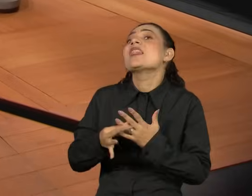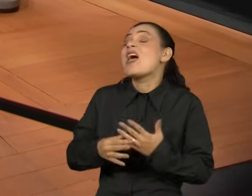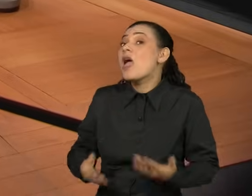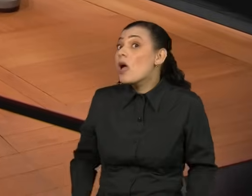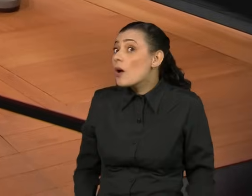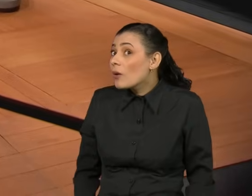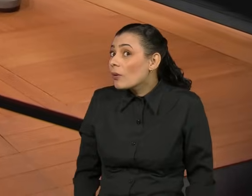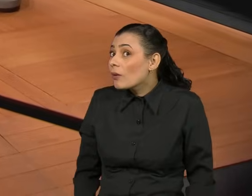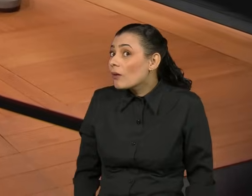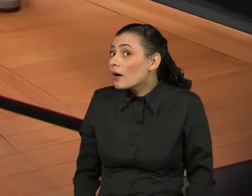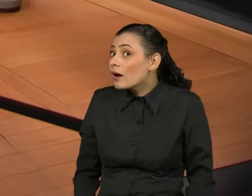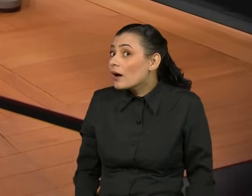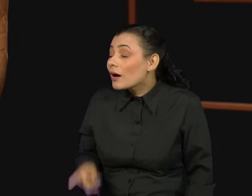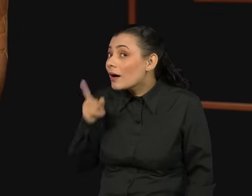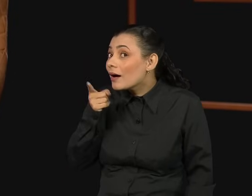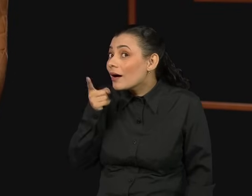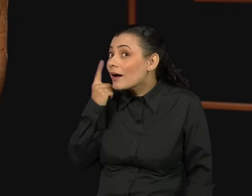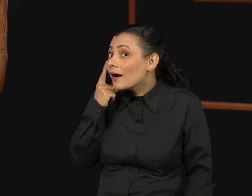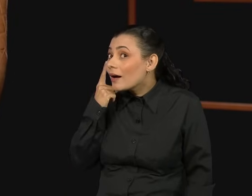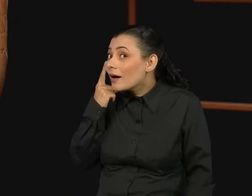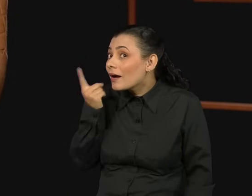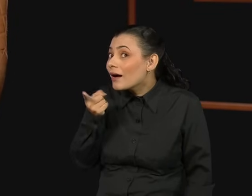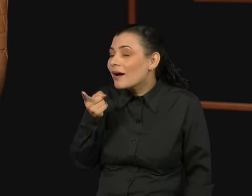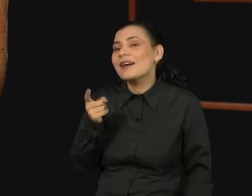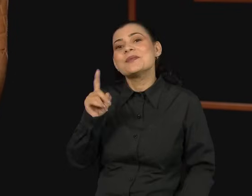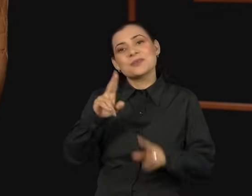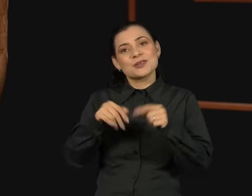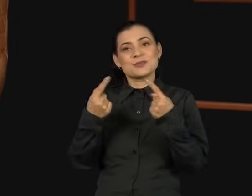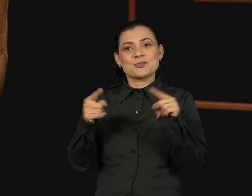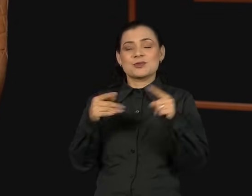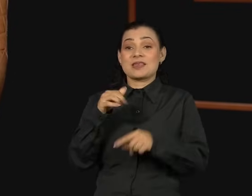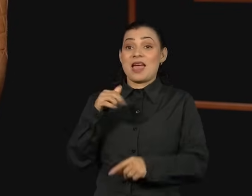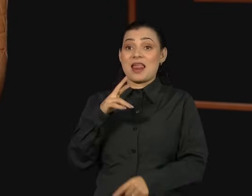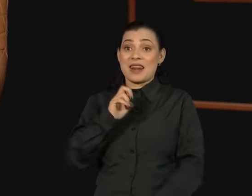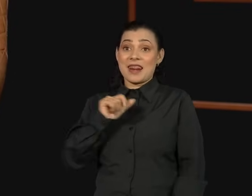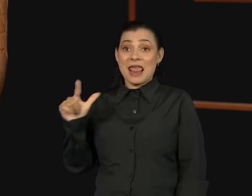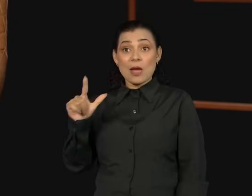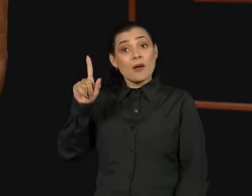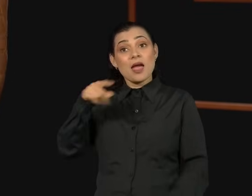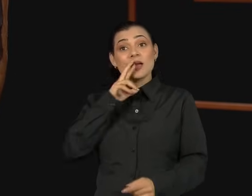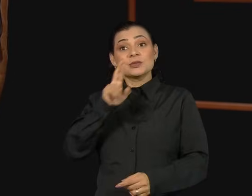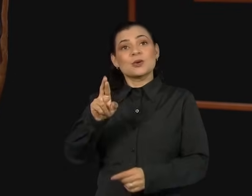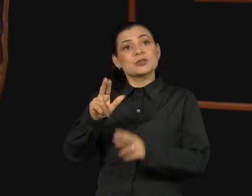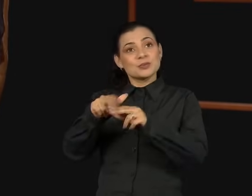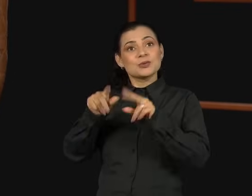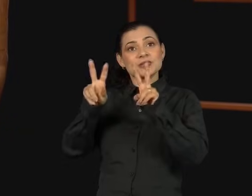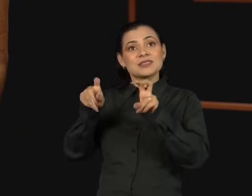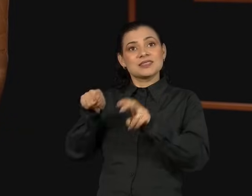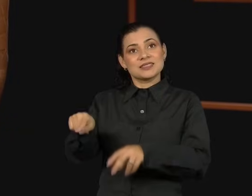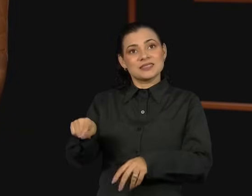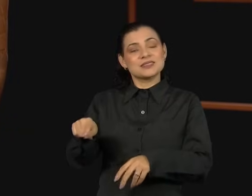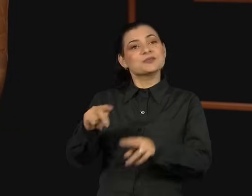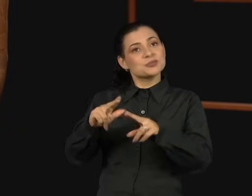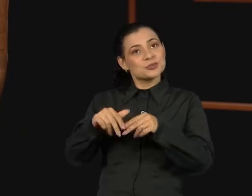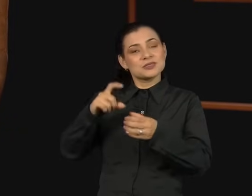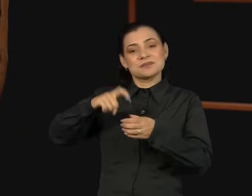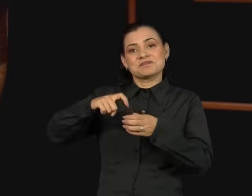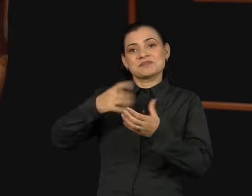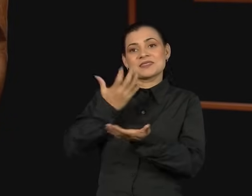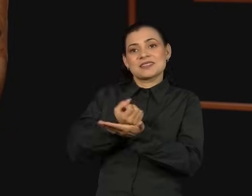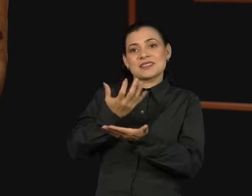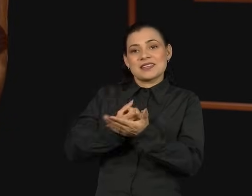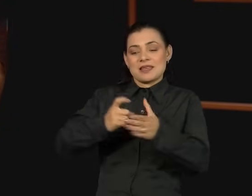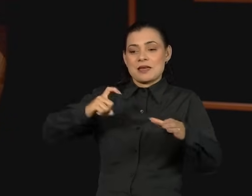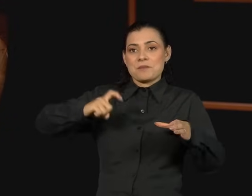anel? E a música O Anel é a resposta a essa pergunta. E deu nome ao disco. Deu nome ao disco.